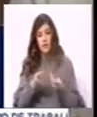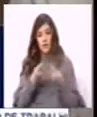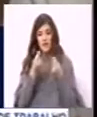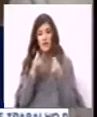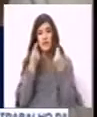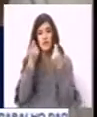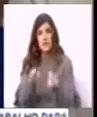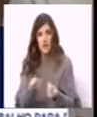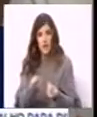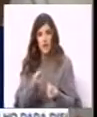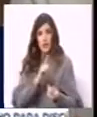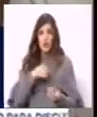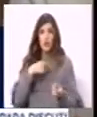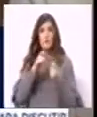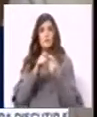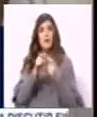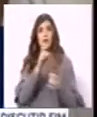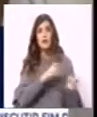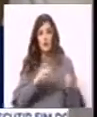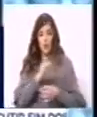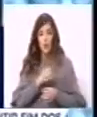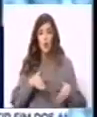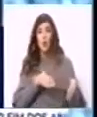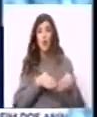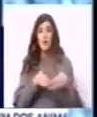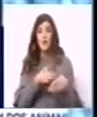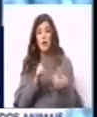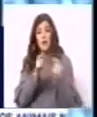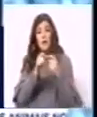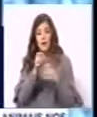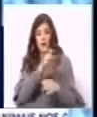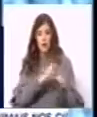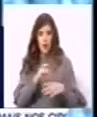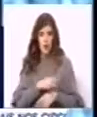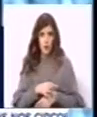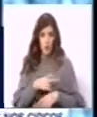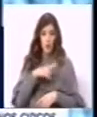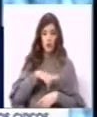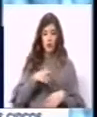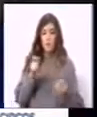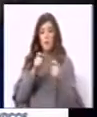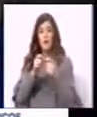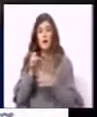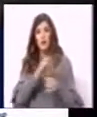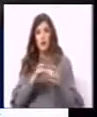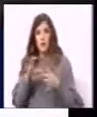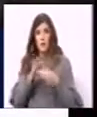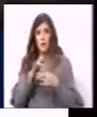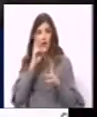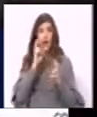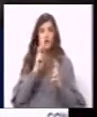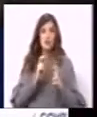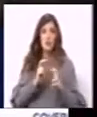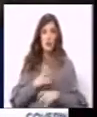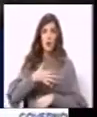e podermos aproximar para a Europa. O nosso caminho é sempre estar mais perto da Europa. Aproximar Portugal da Europa no que há investigação clínica diz